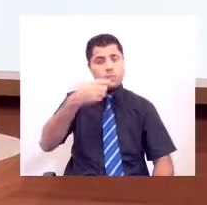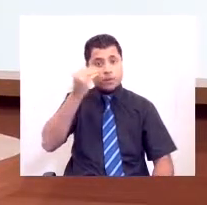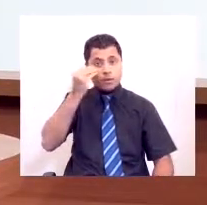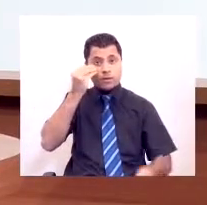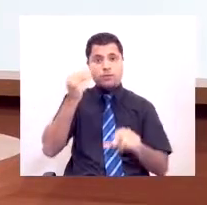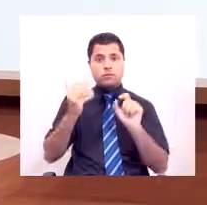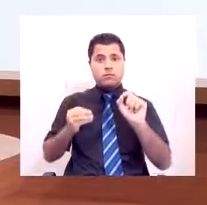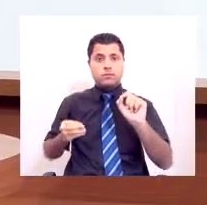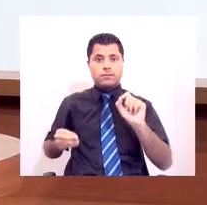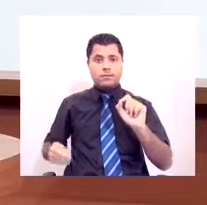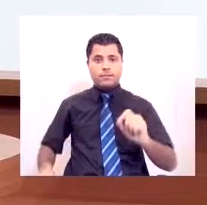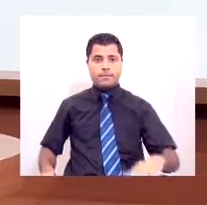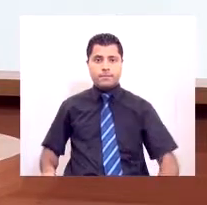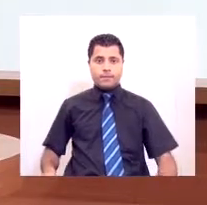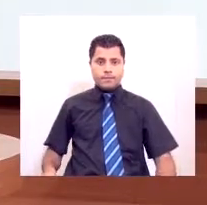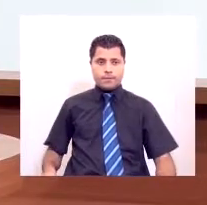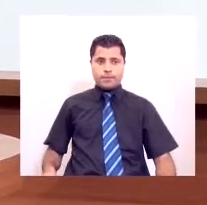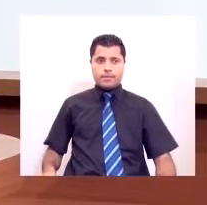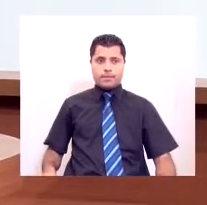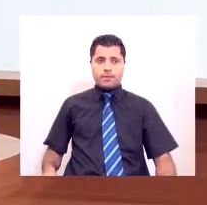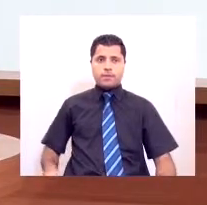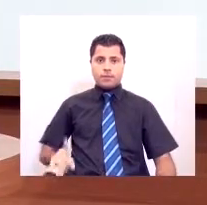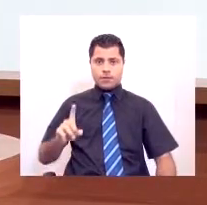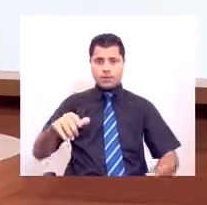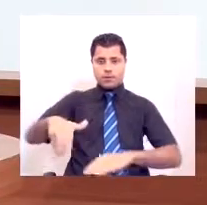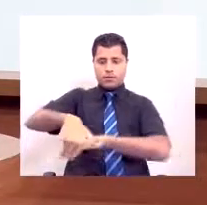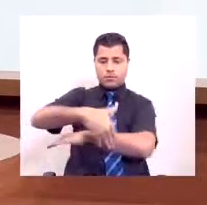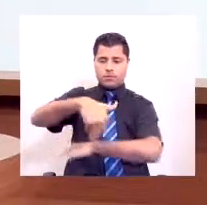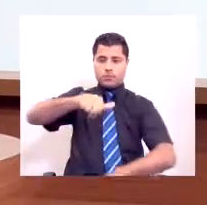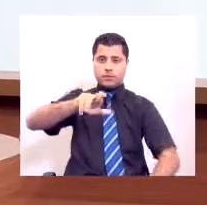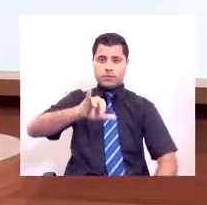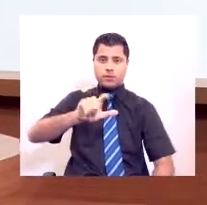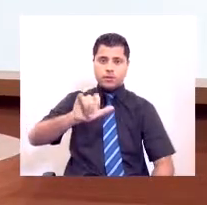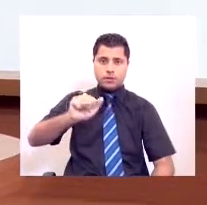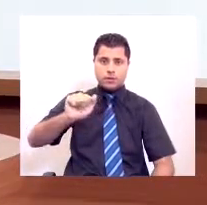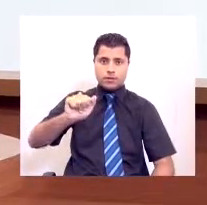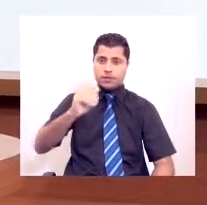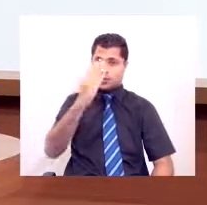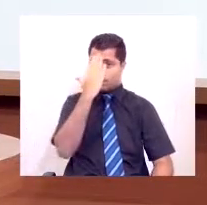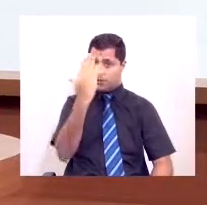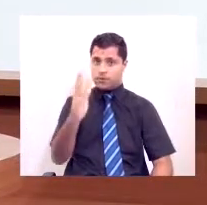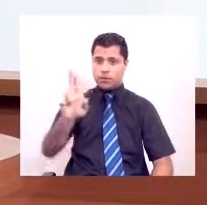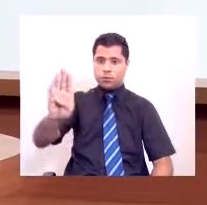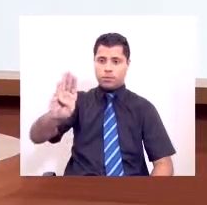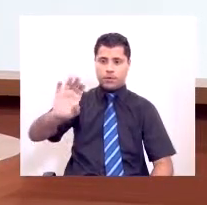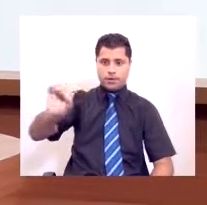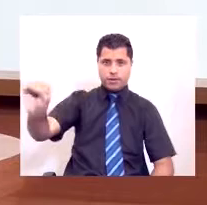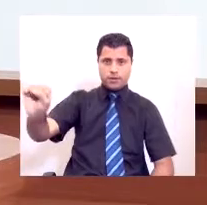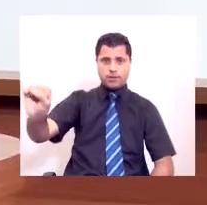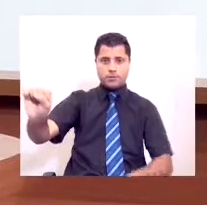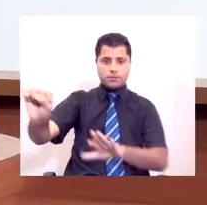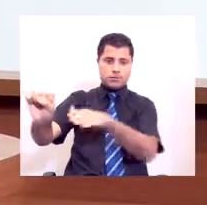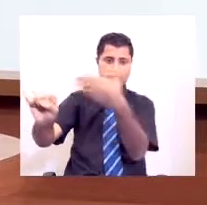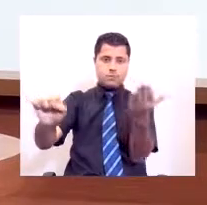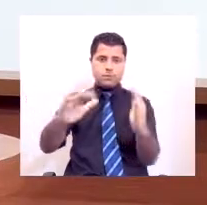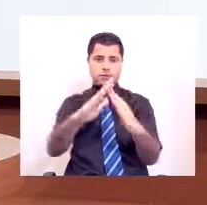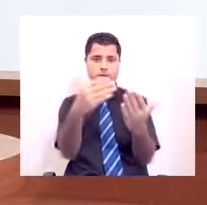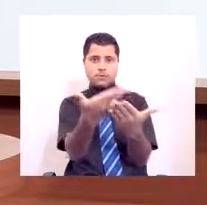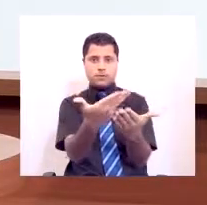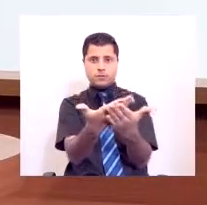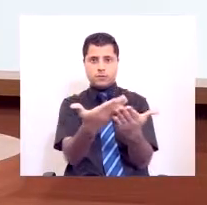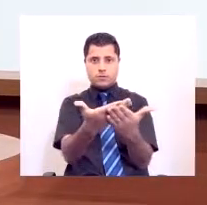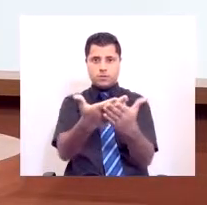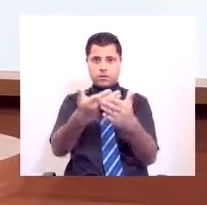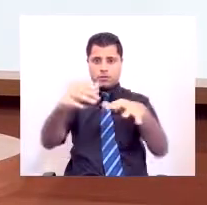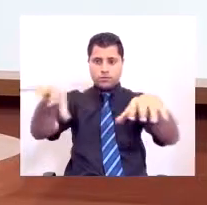que na Maria Elisa, na frente da UBS Taboão e do colégio, que consigamos